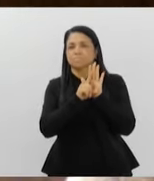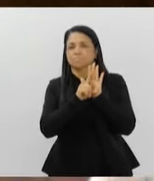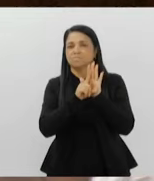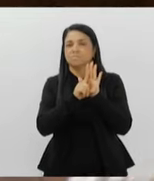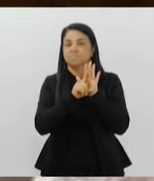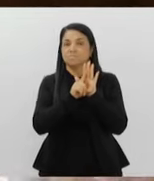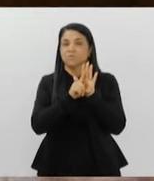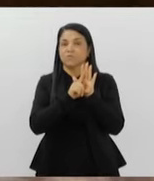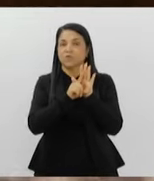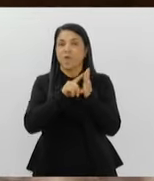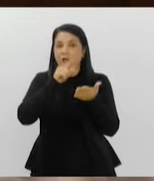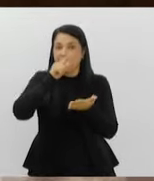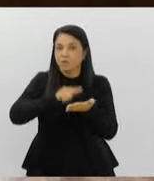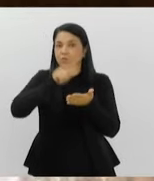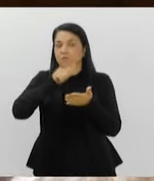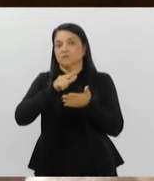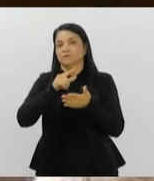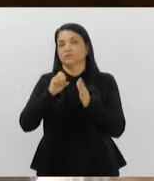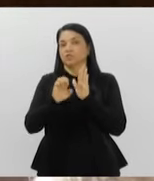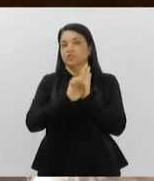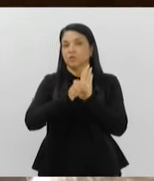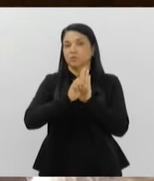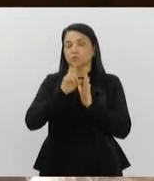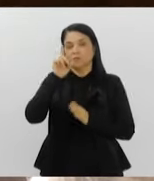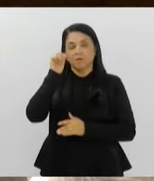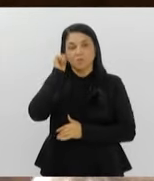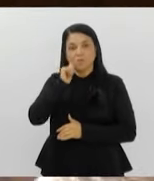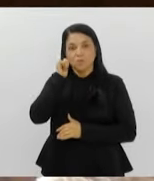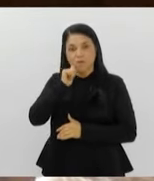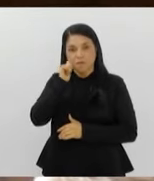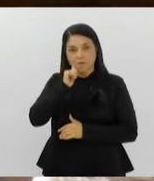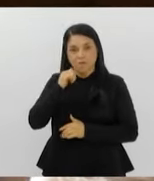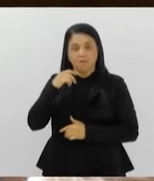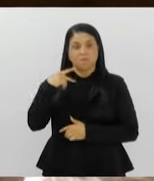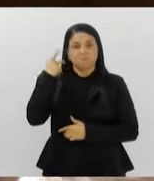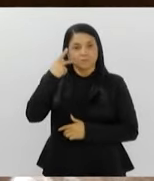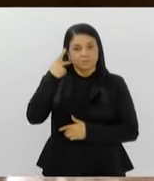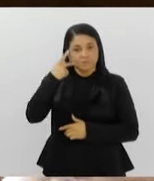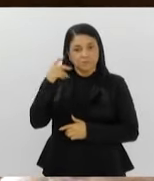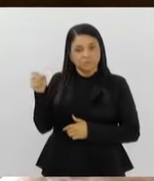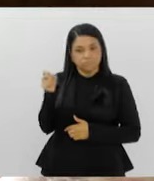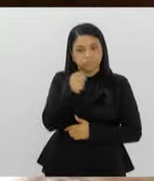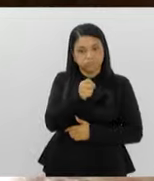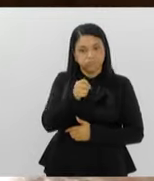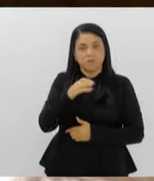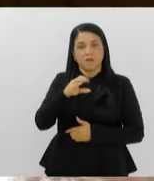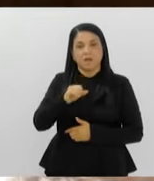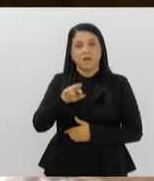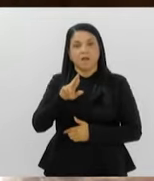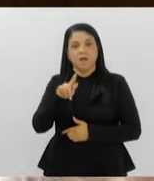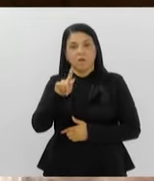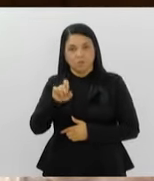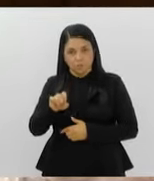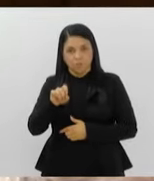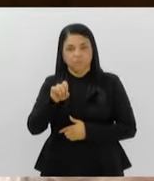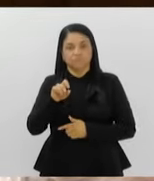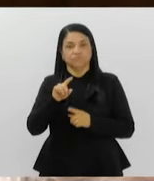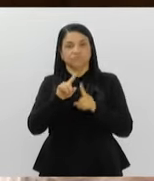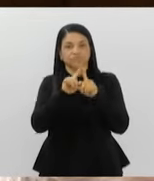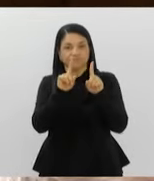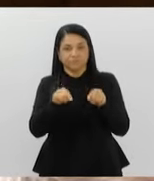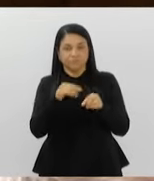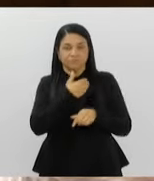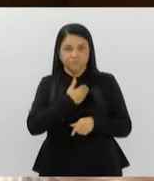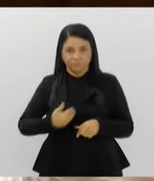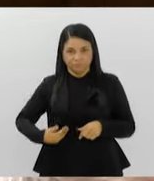foi atualizado o Estatuto da Mulher Parlamentar e Ocupante de Cargo Público no Estado do Rio de Janeiro. E as principais mudanças,